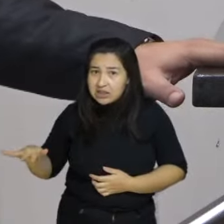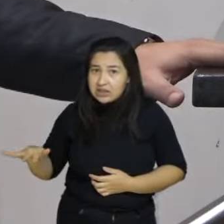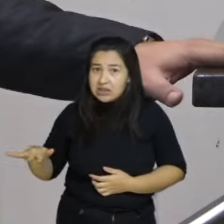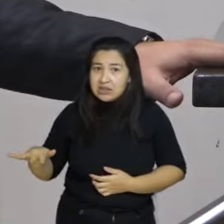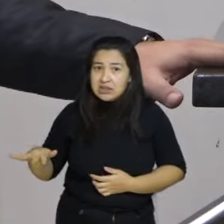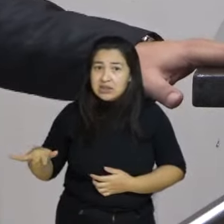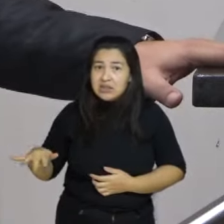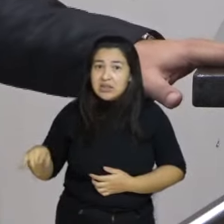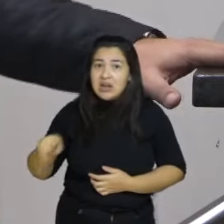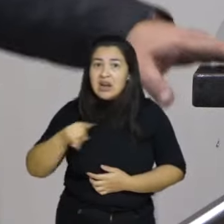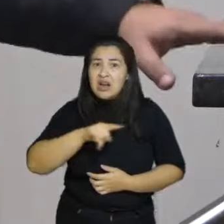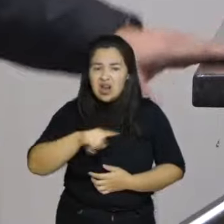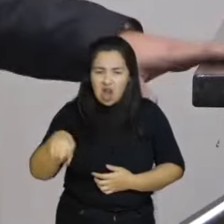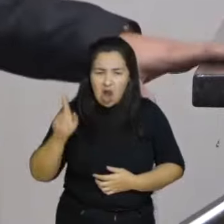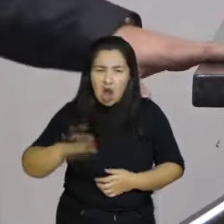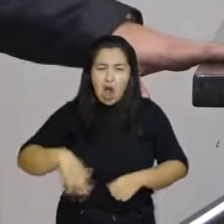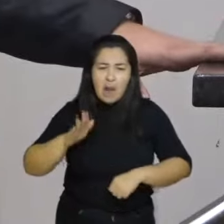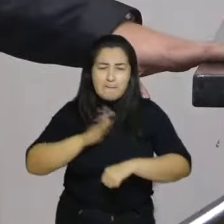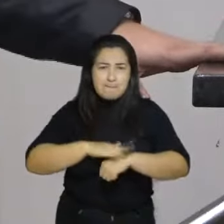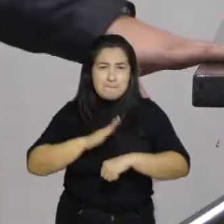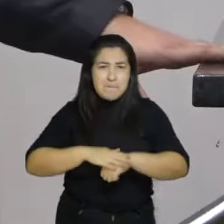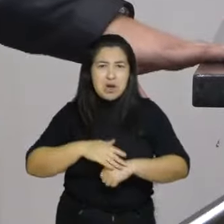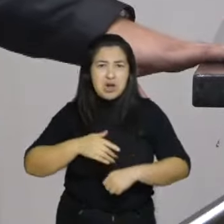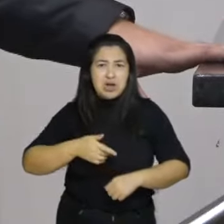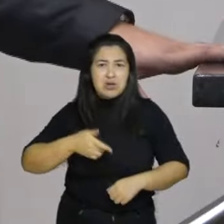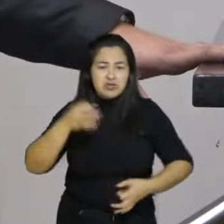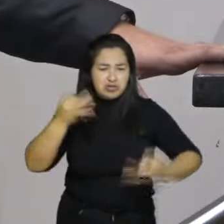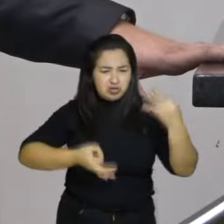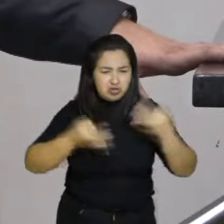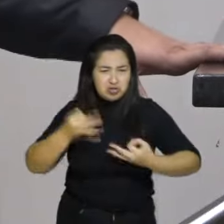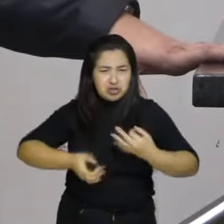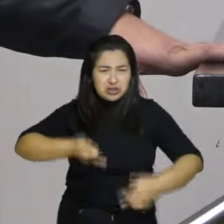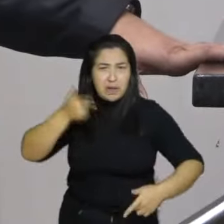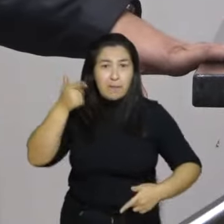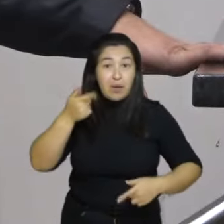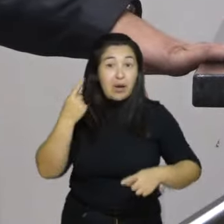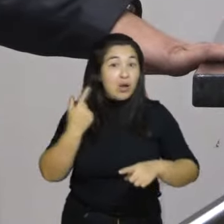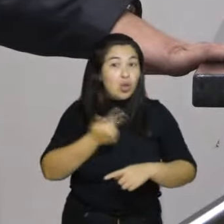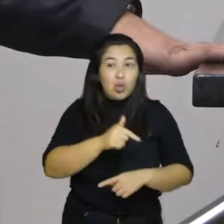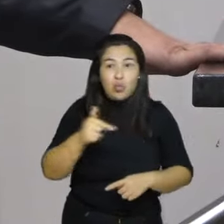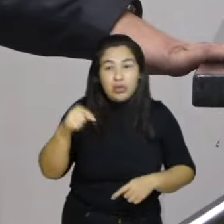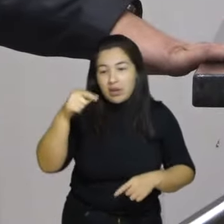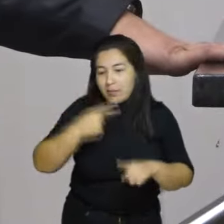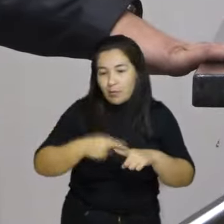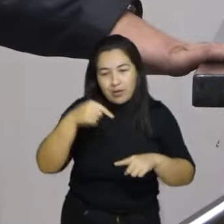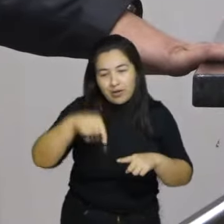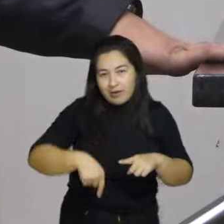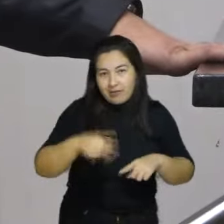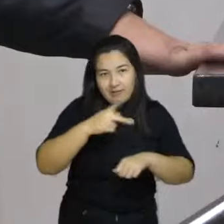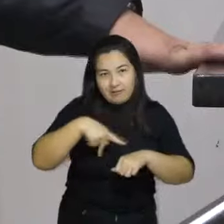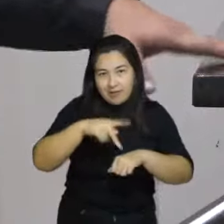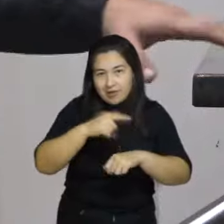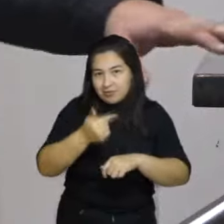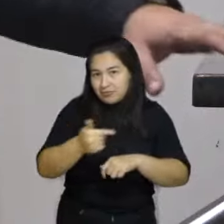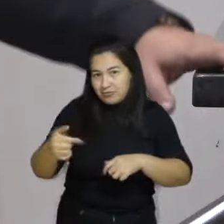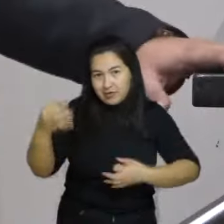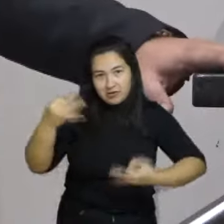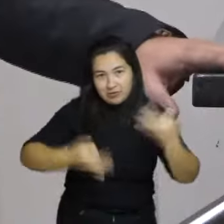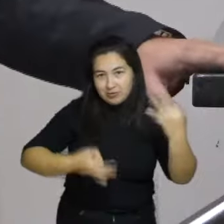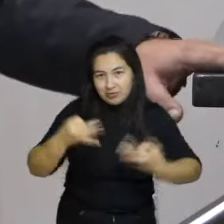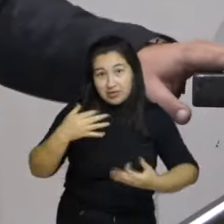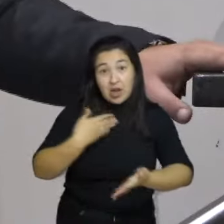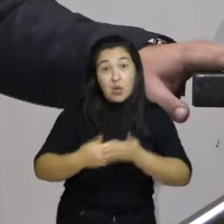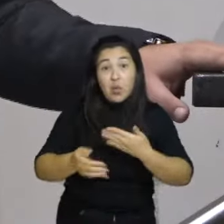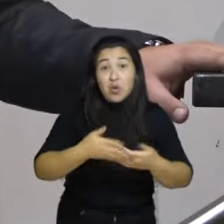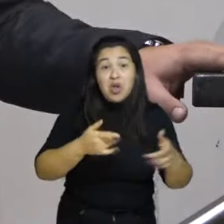a gente ia falar vai ser feito Justiça não vai porque não existe Justiça nesse país e qualquer um Como eu